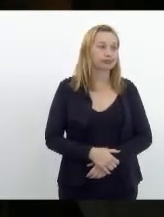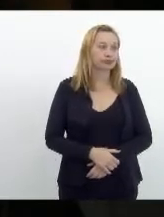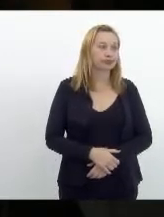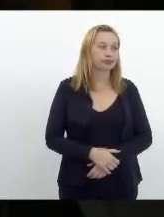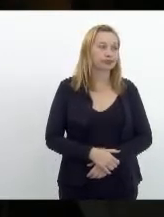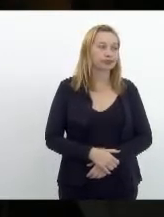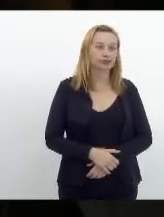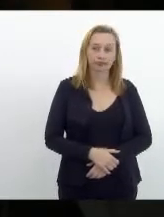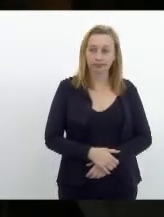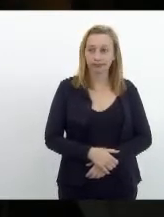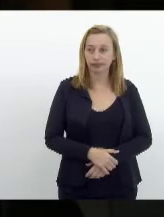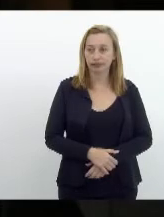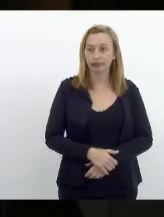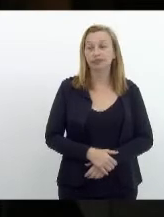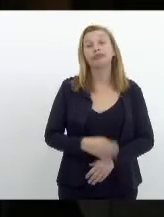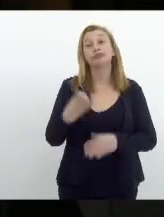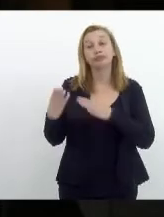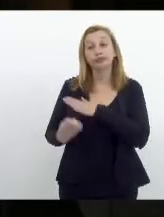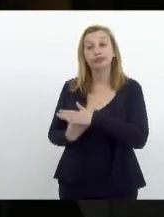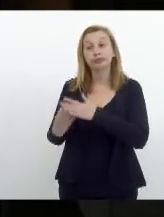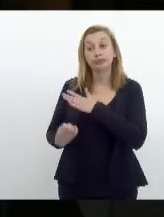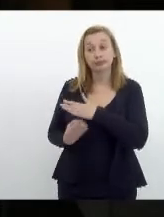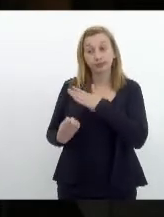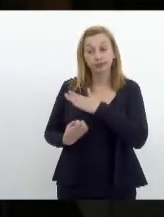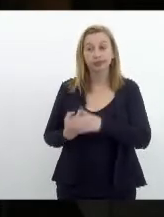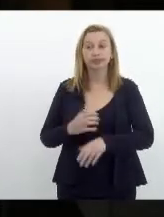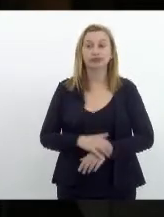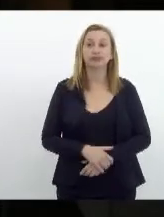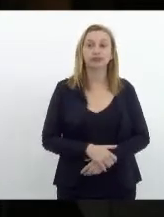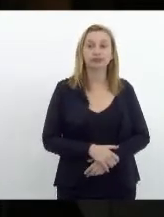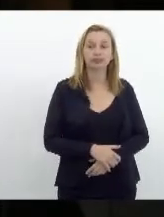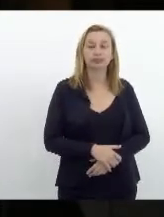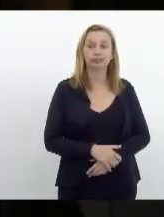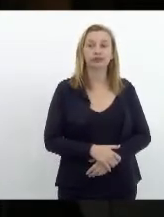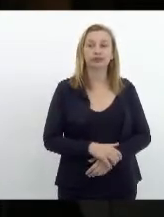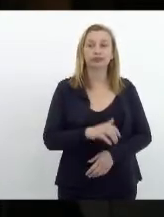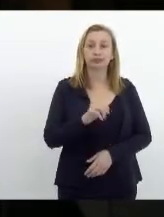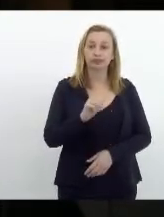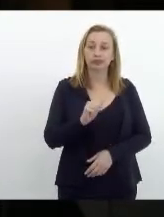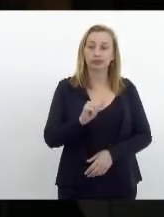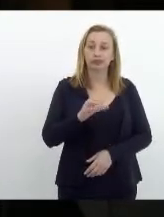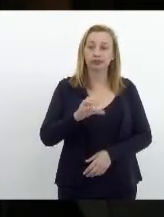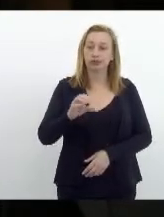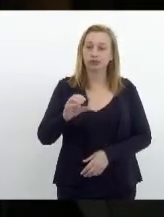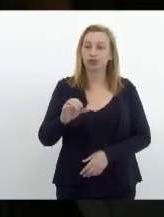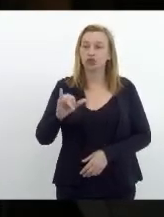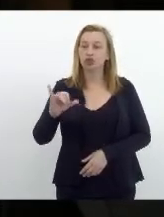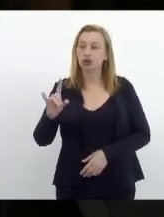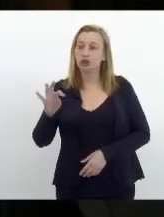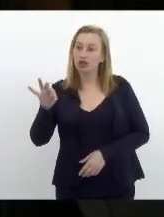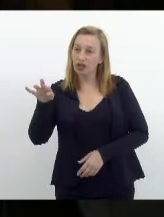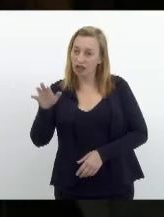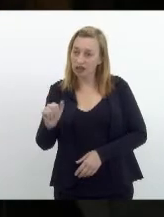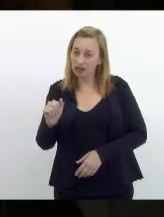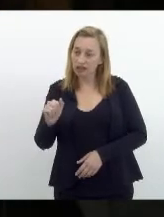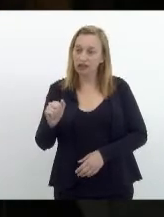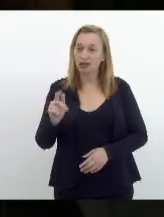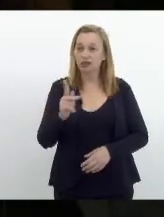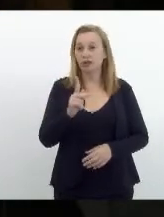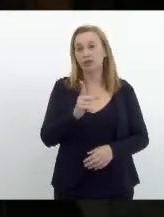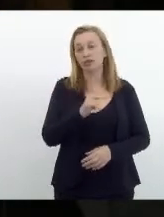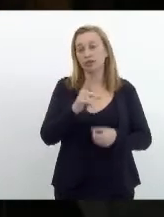acionistas. E é evidente que os acionistas da Petrobras, com todo o respeito que eles nos